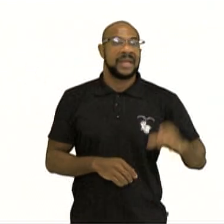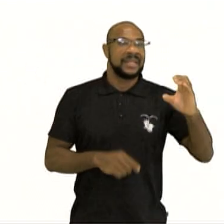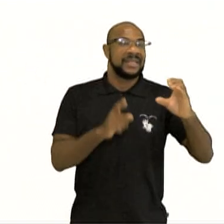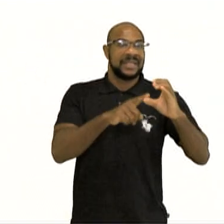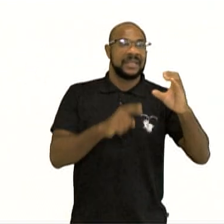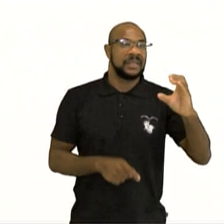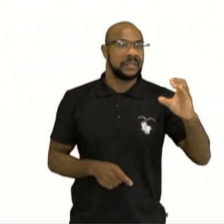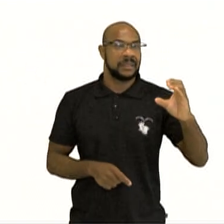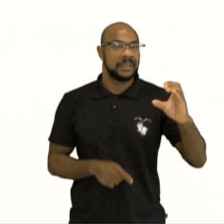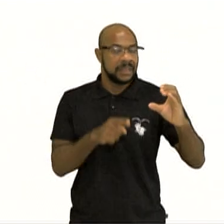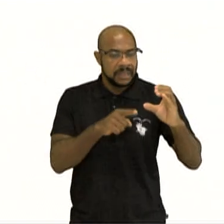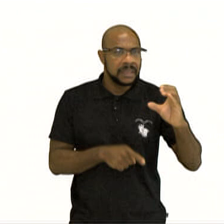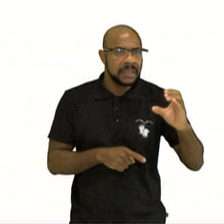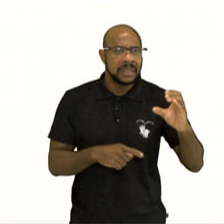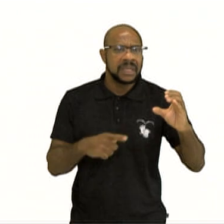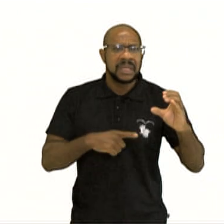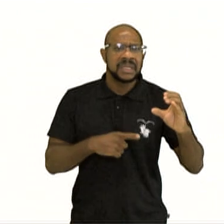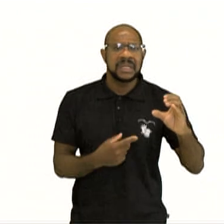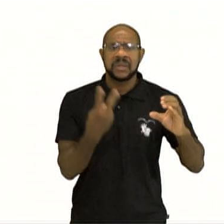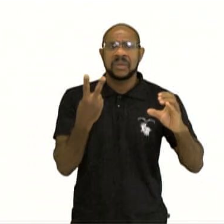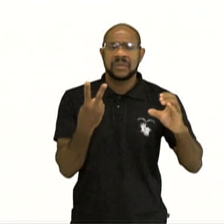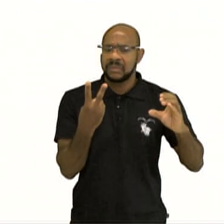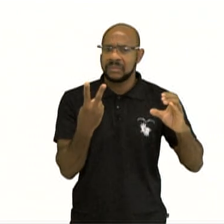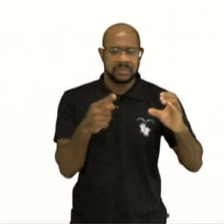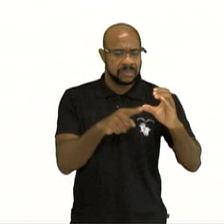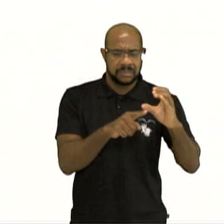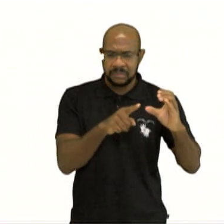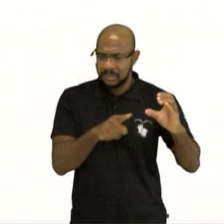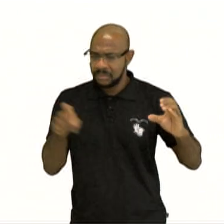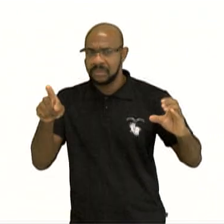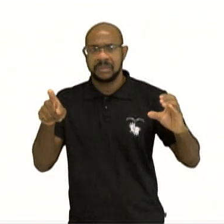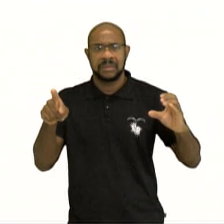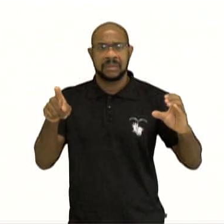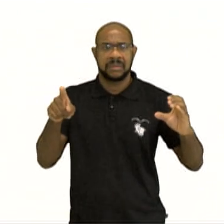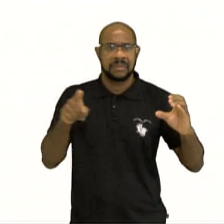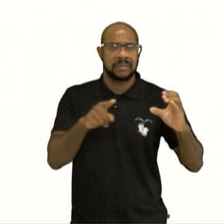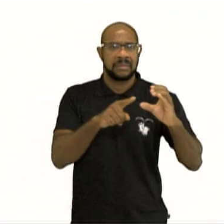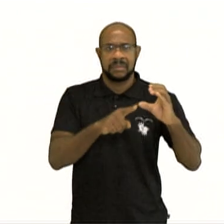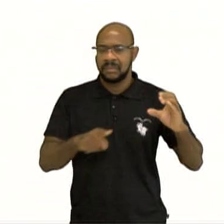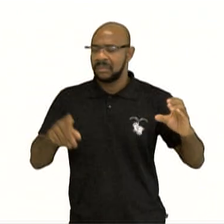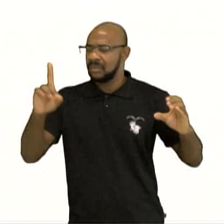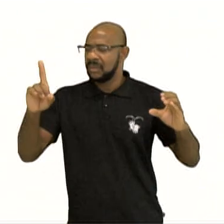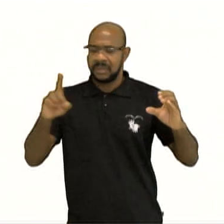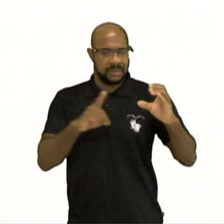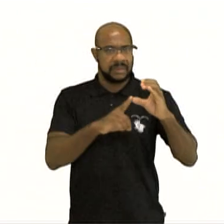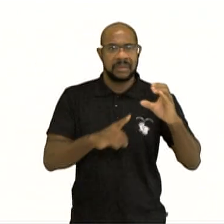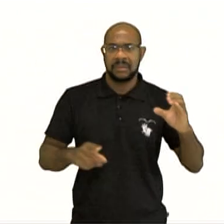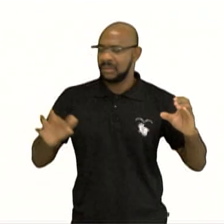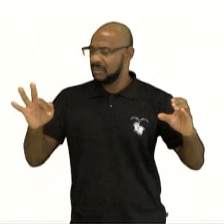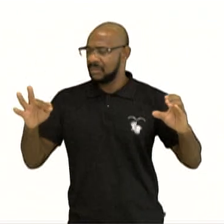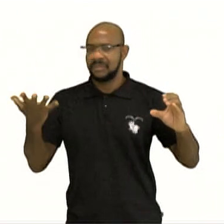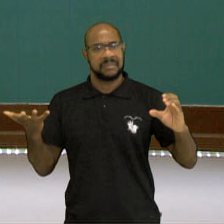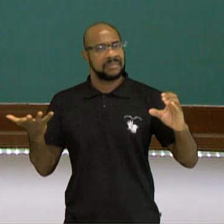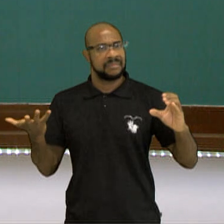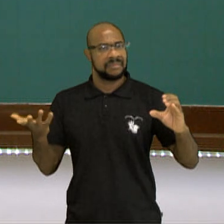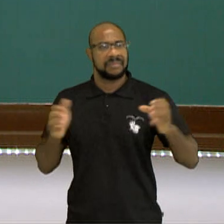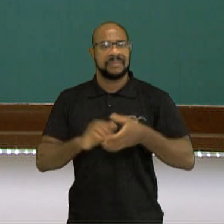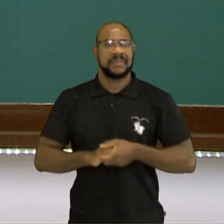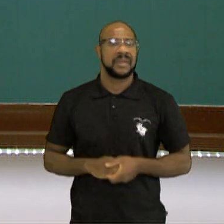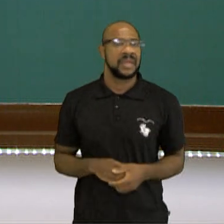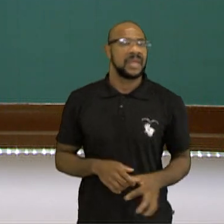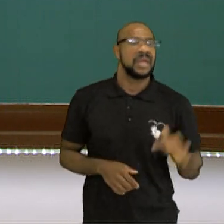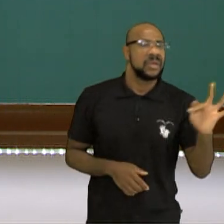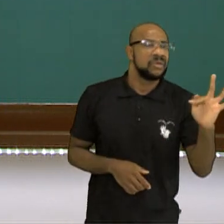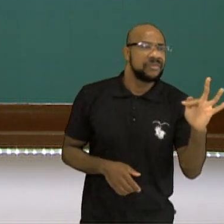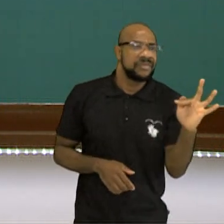C, ele tem duas relações, porque são dois irmãos. E o irmão, o filho F, que é o filho único,